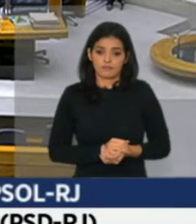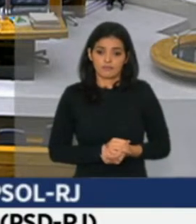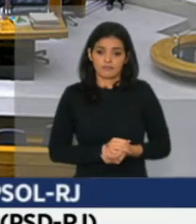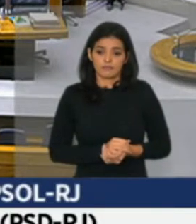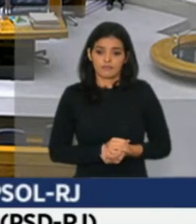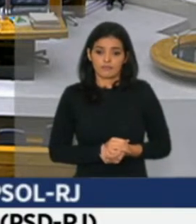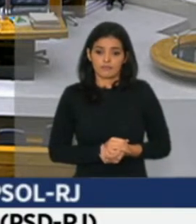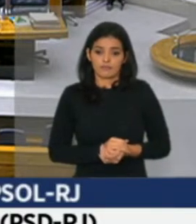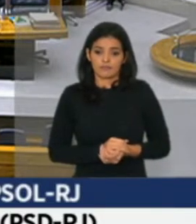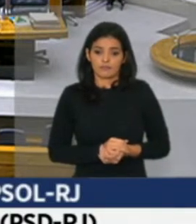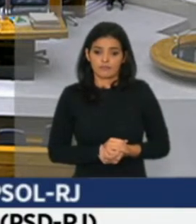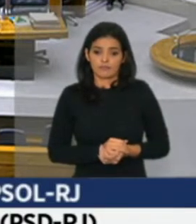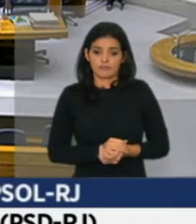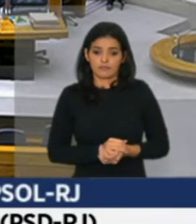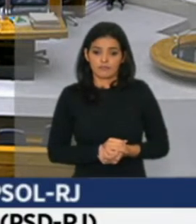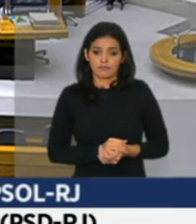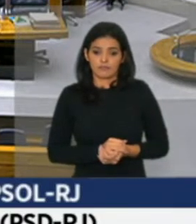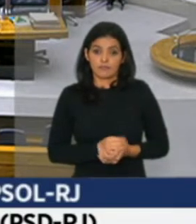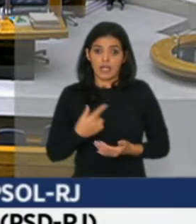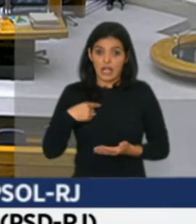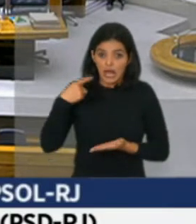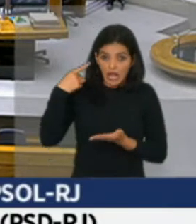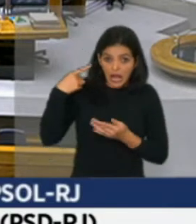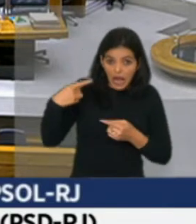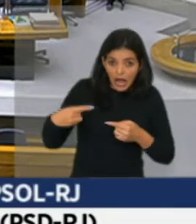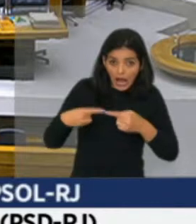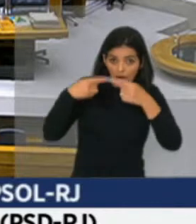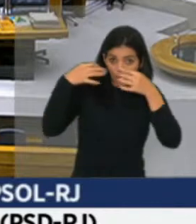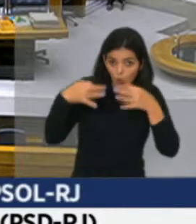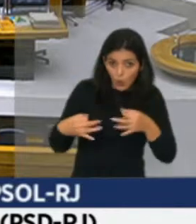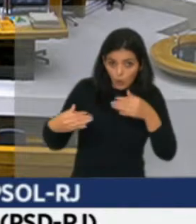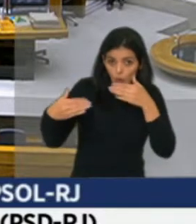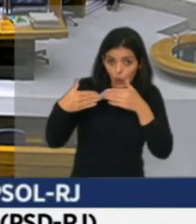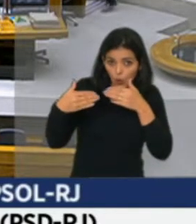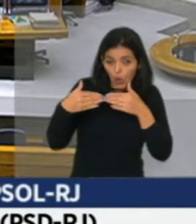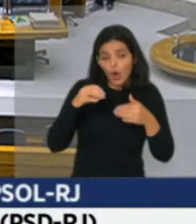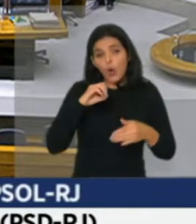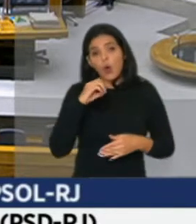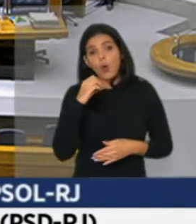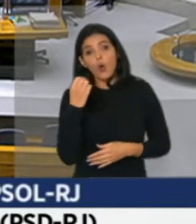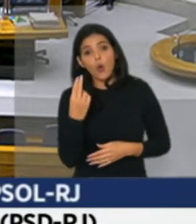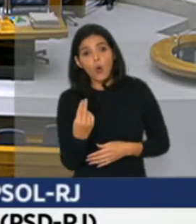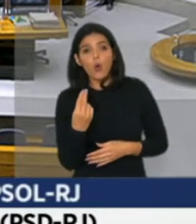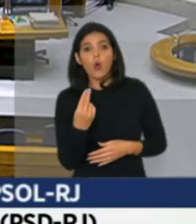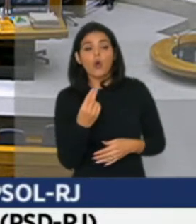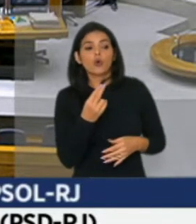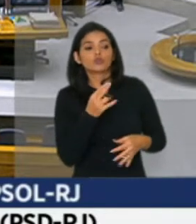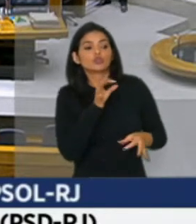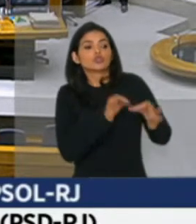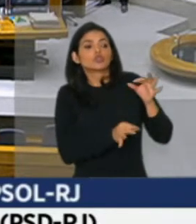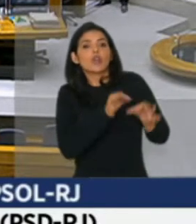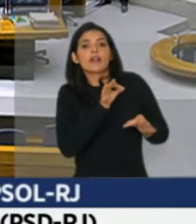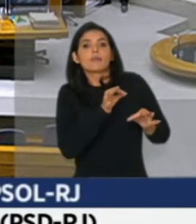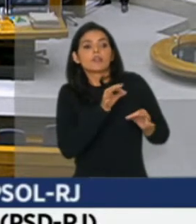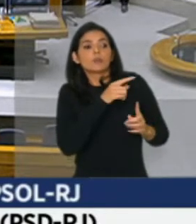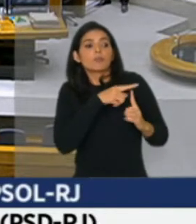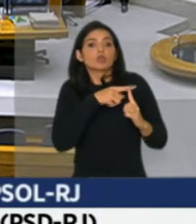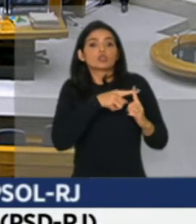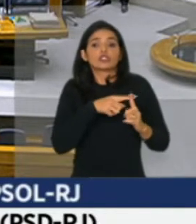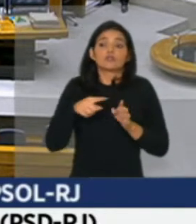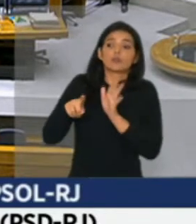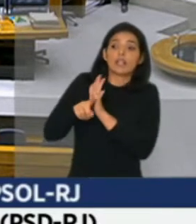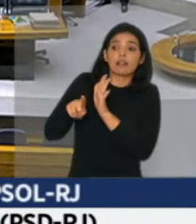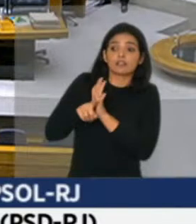está de acordo ou que tenha feito julgamento de mérito positivo ou